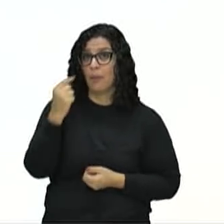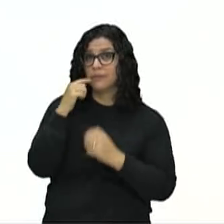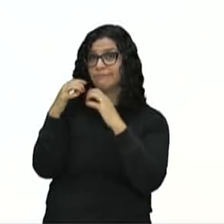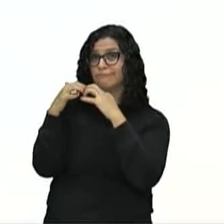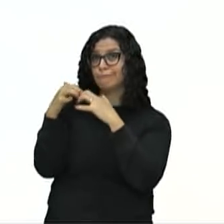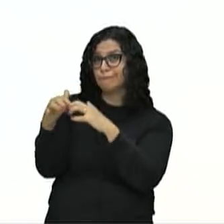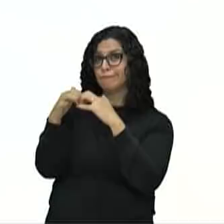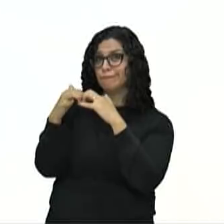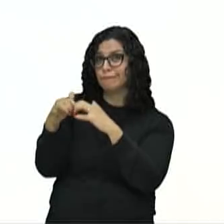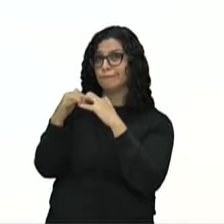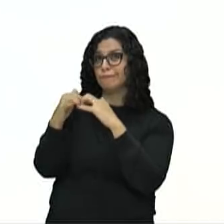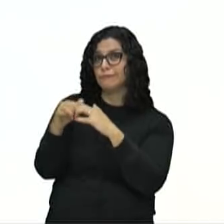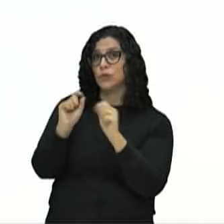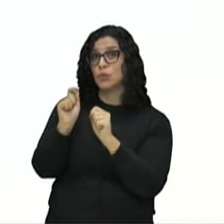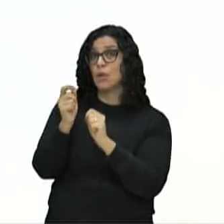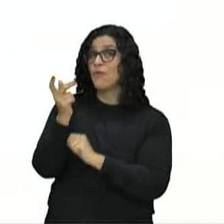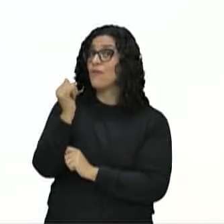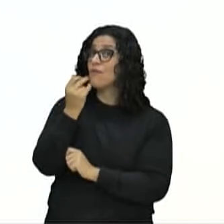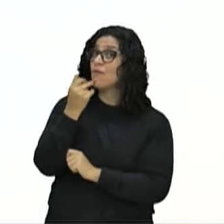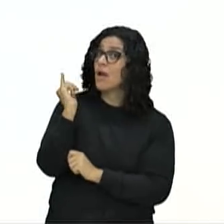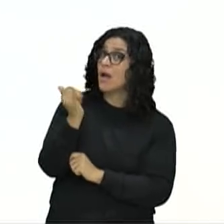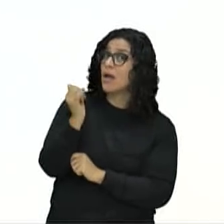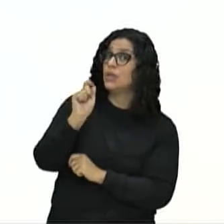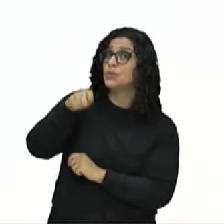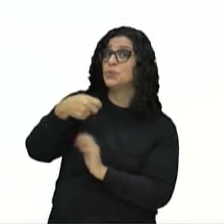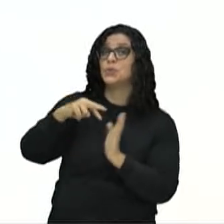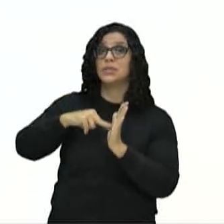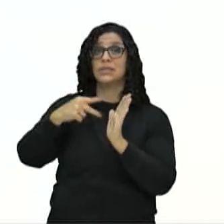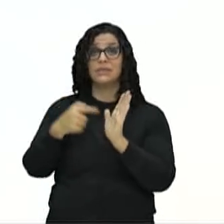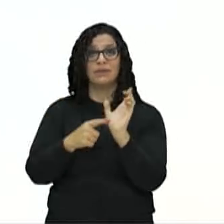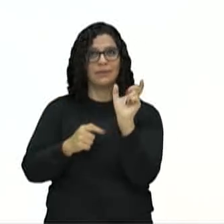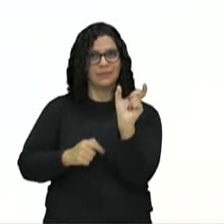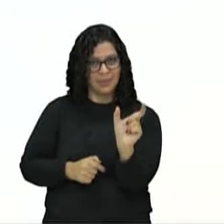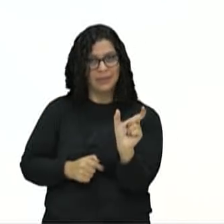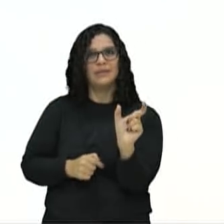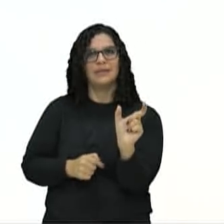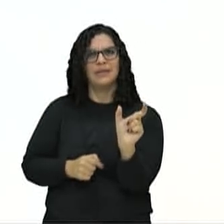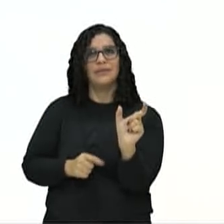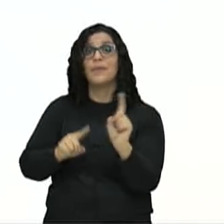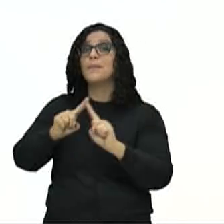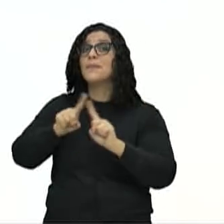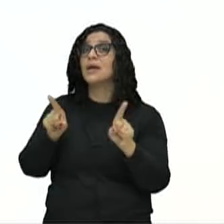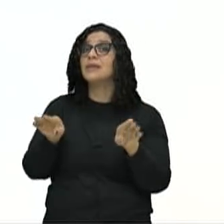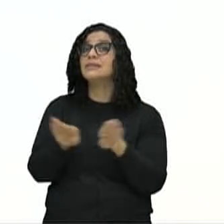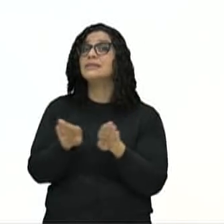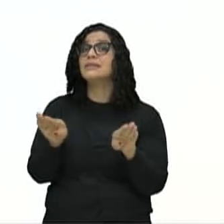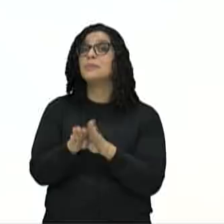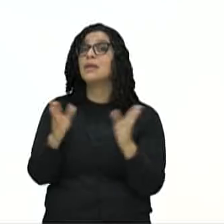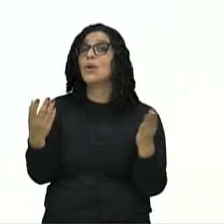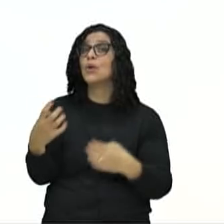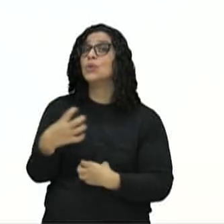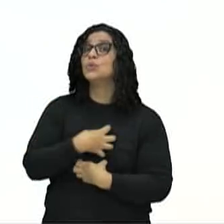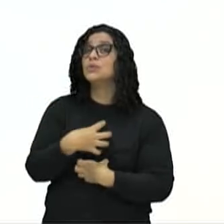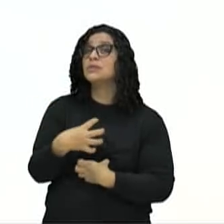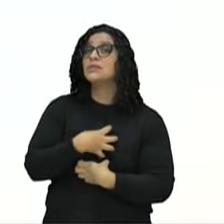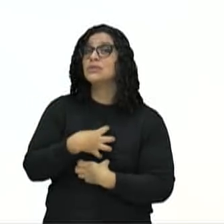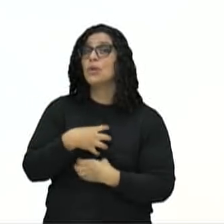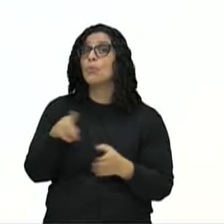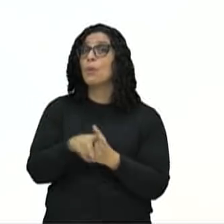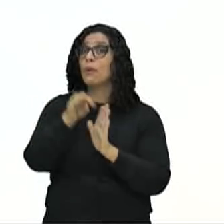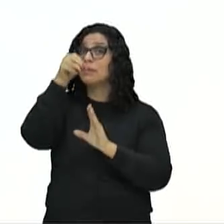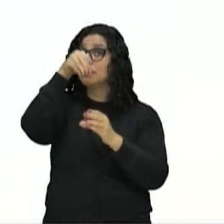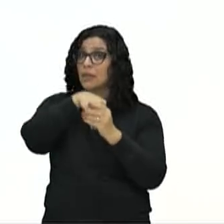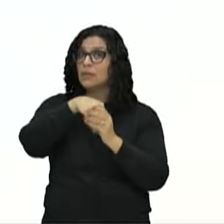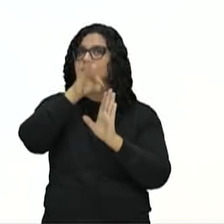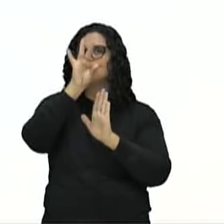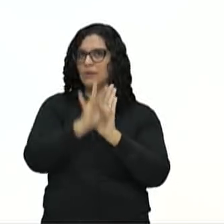Pense no que eu falei sobre o significado dessa palavra, mas no sentido do